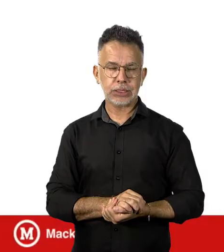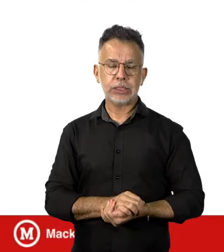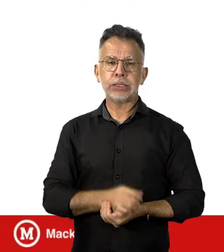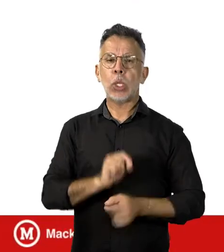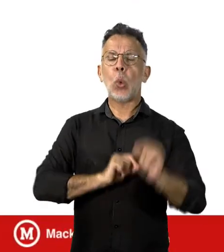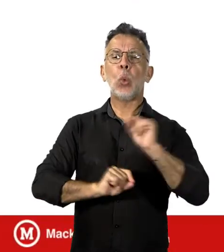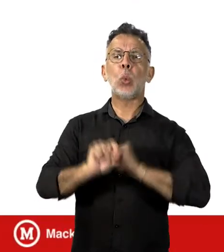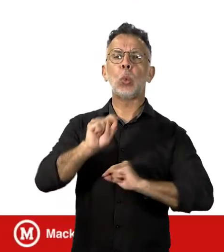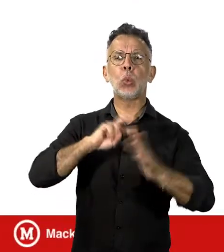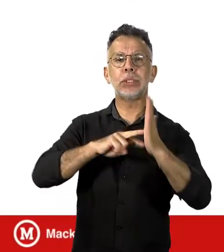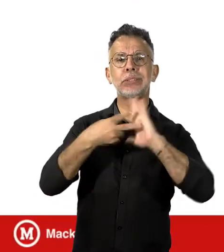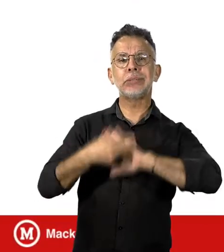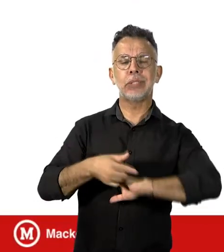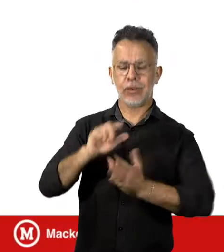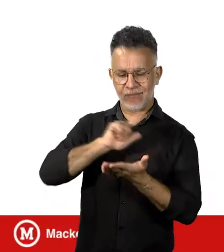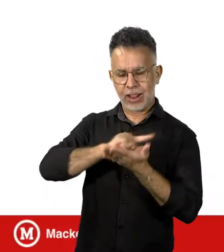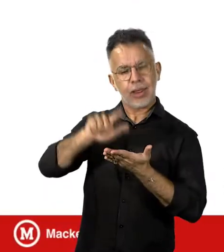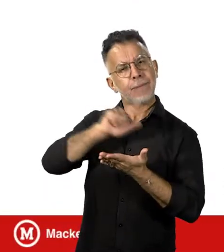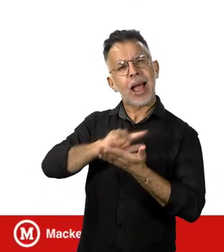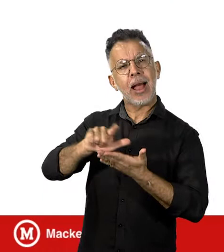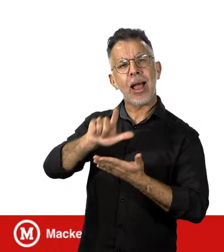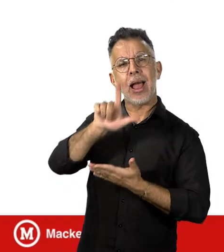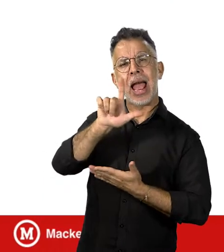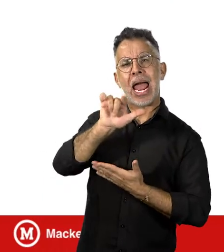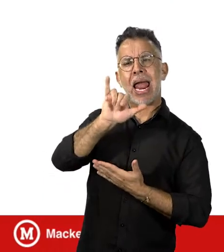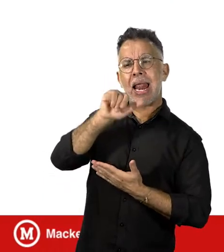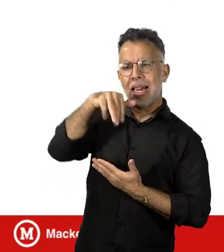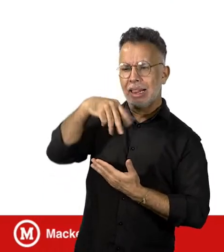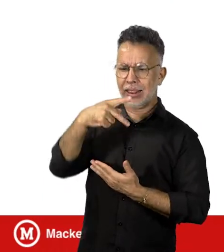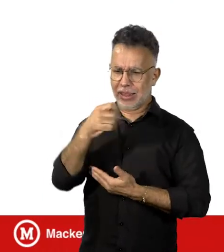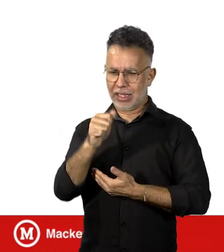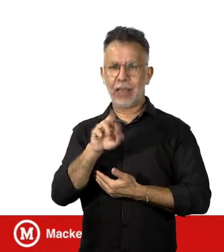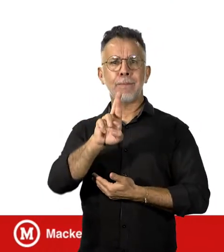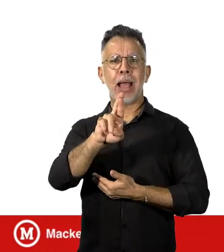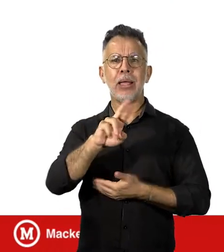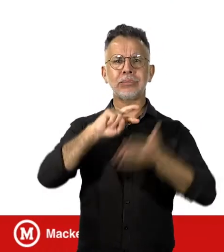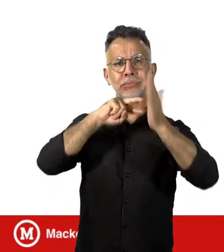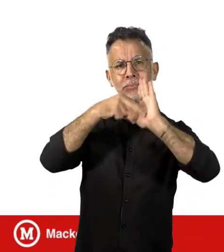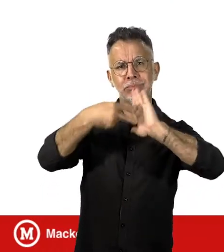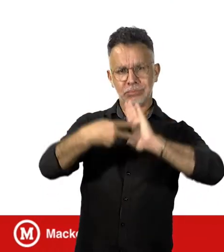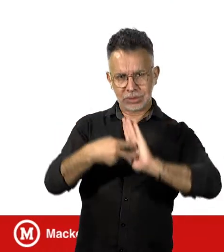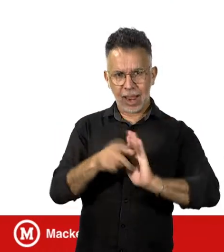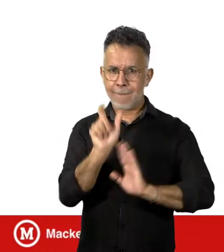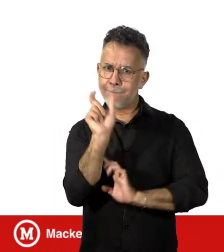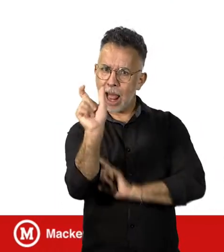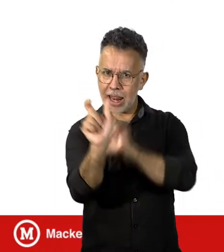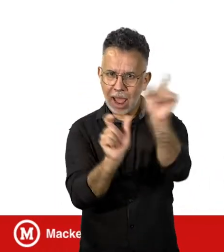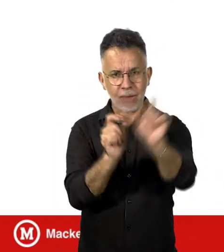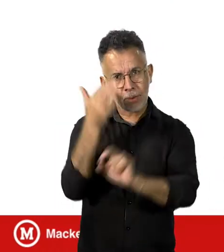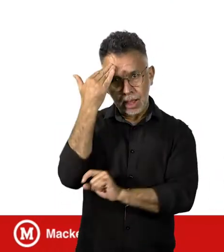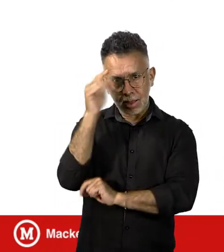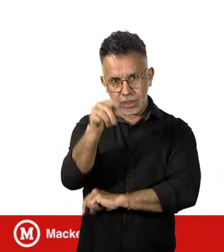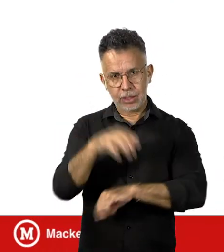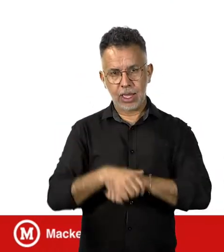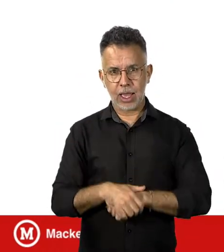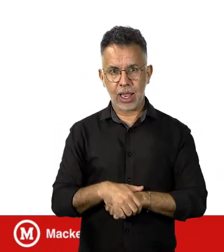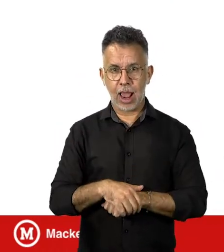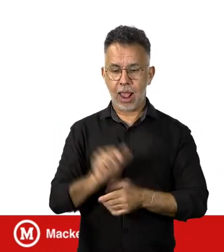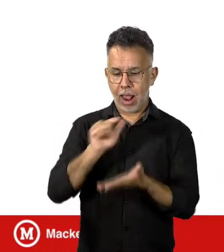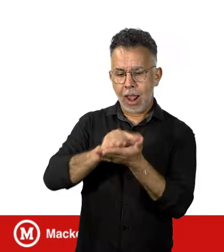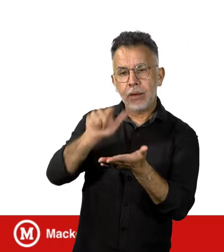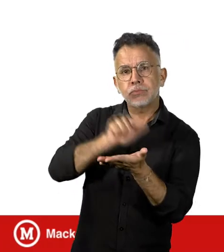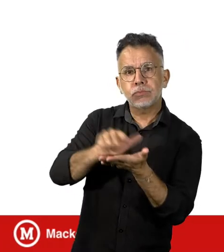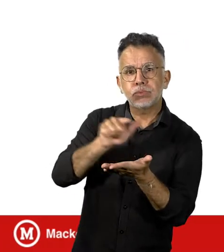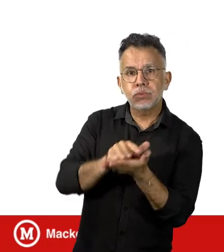Qual o significado de limpar? Eu gosto bastante de trazer aí os significados das palavras para a gente entender. Então,